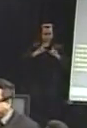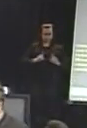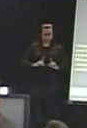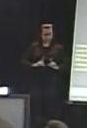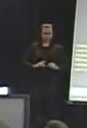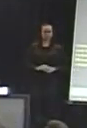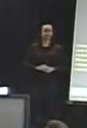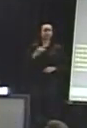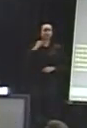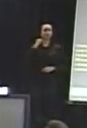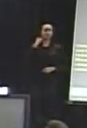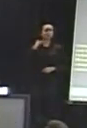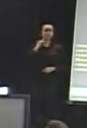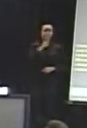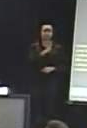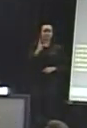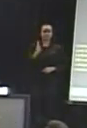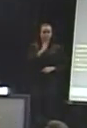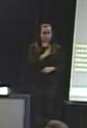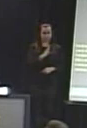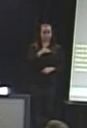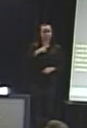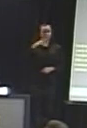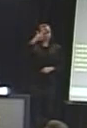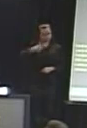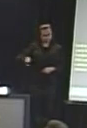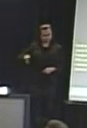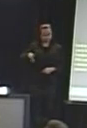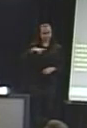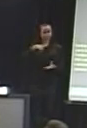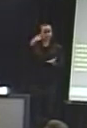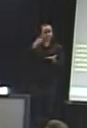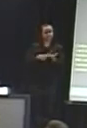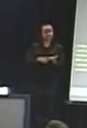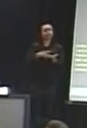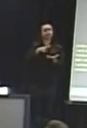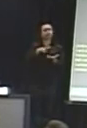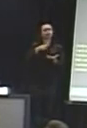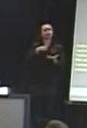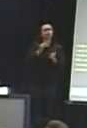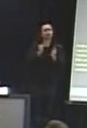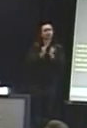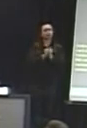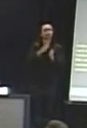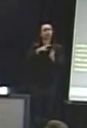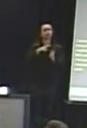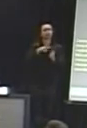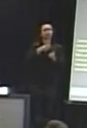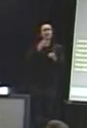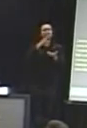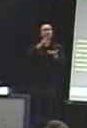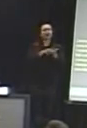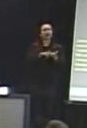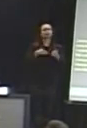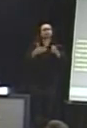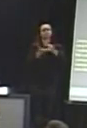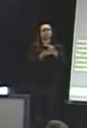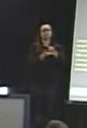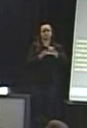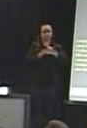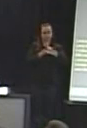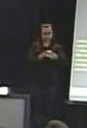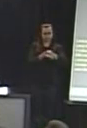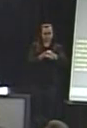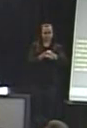O Banco do Brasil, mais uma vez, reafirma um dos compromissos contidos em sua Carta de Princípios, o